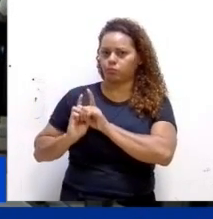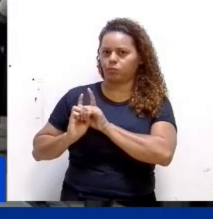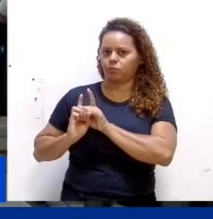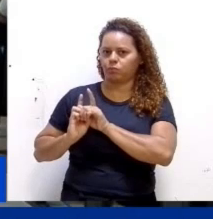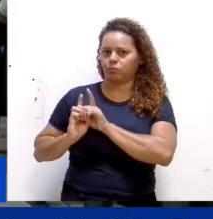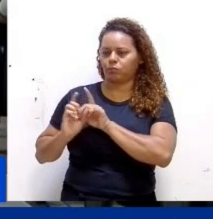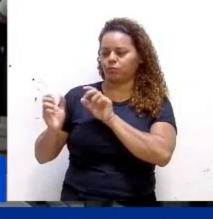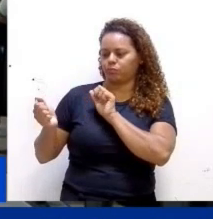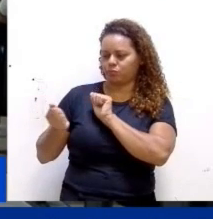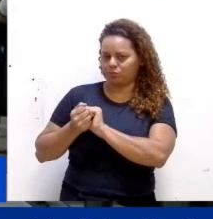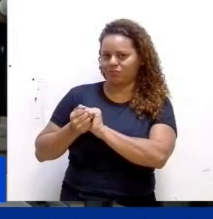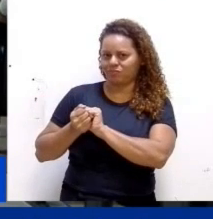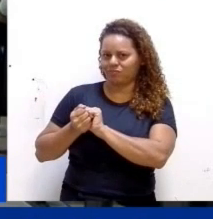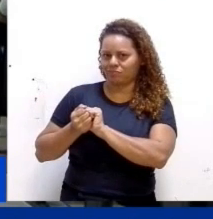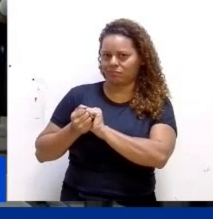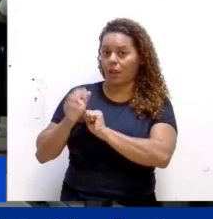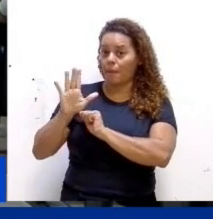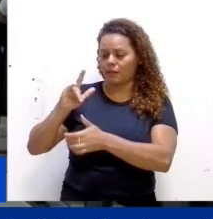mais?